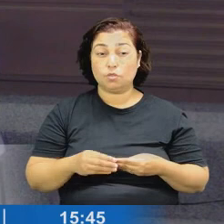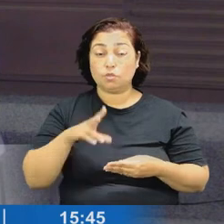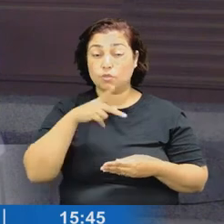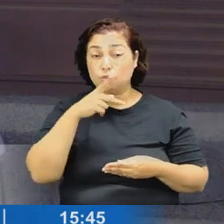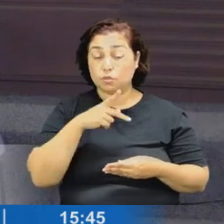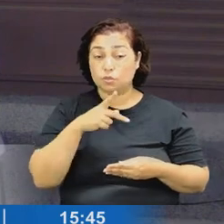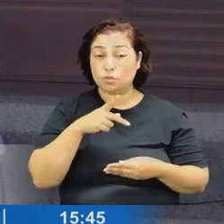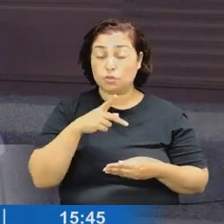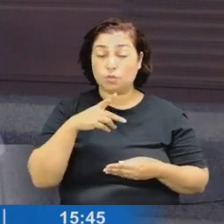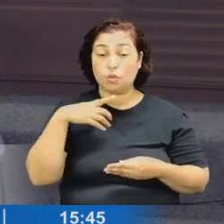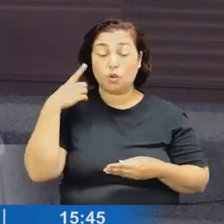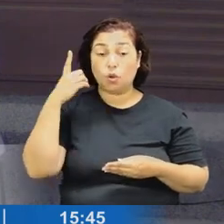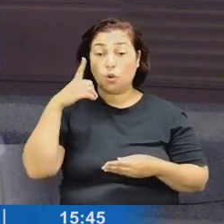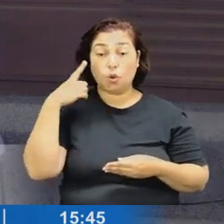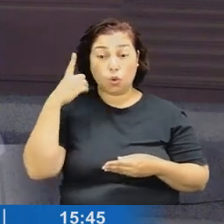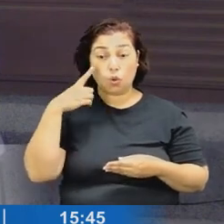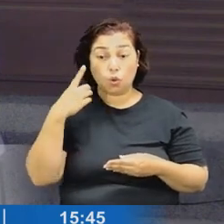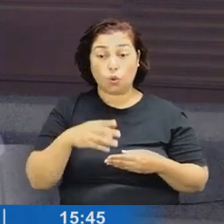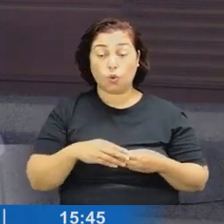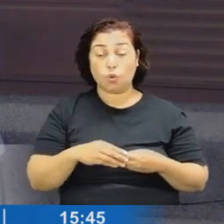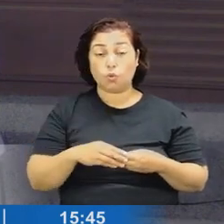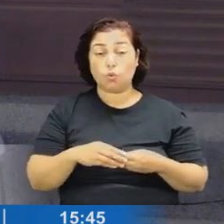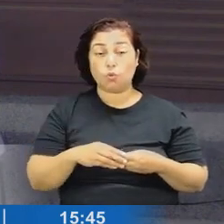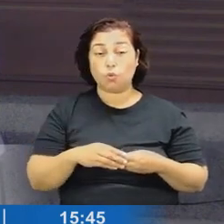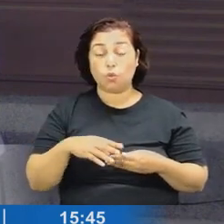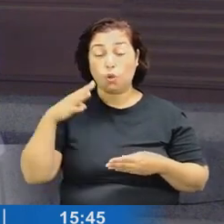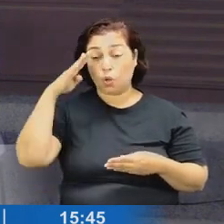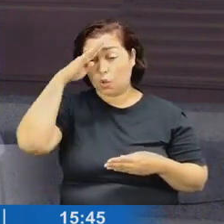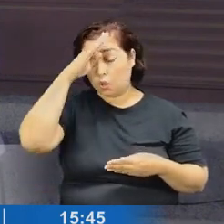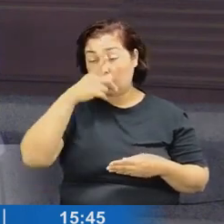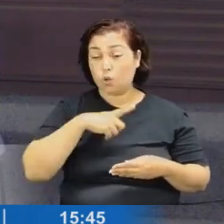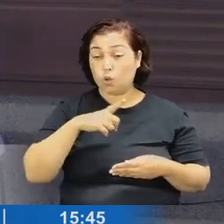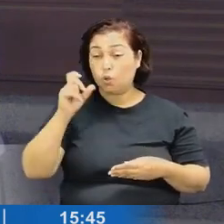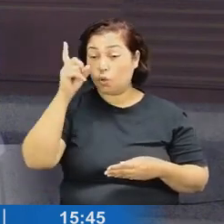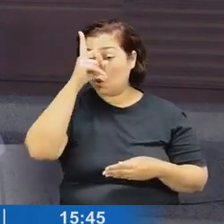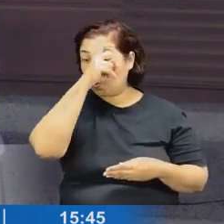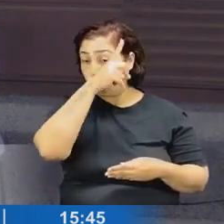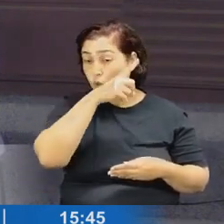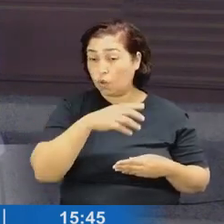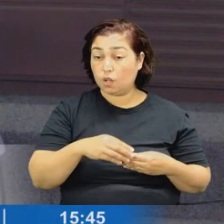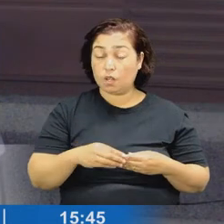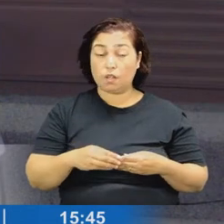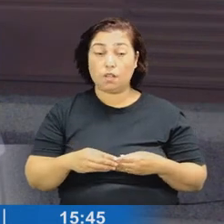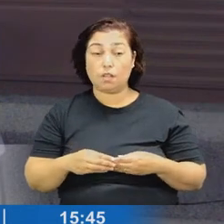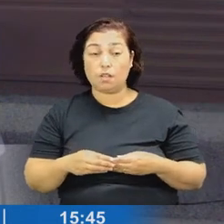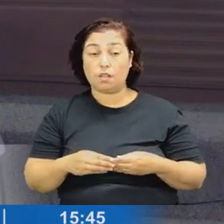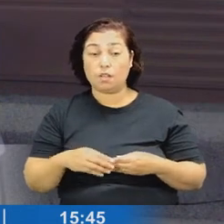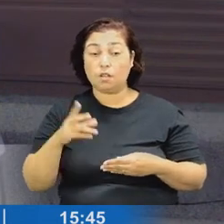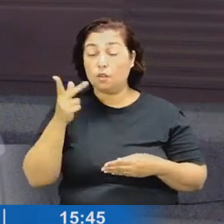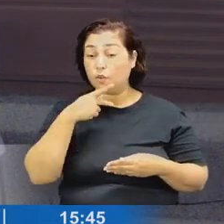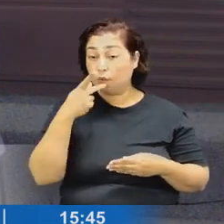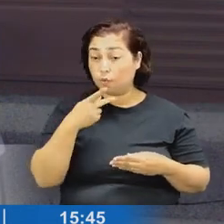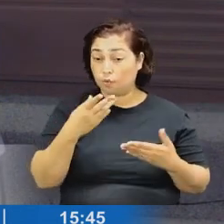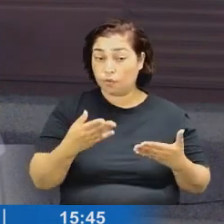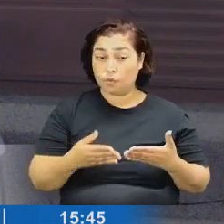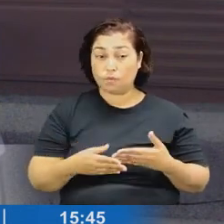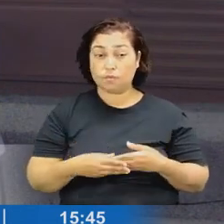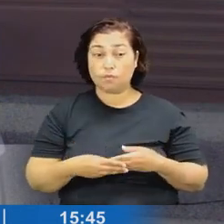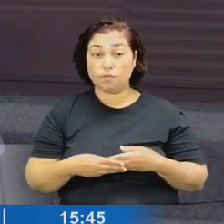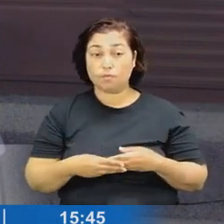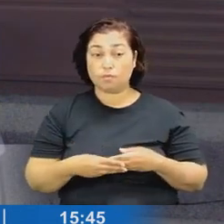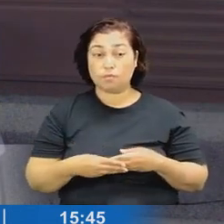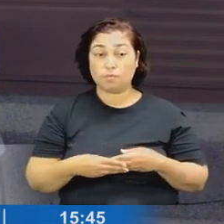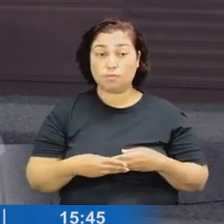falando de discurso né e o bolsonaro ele também tem essa dificuldade de concatenar as coisas